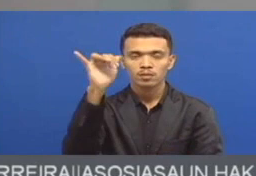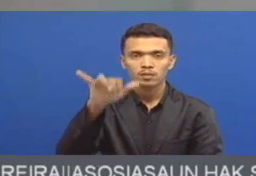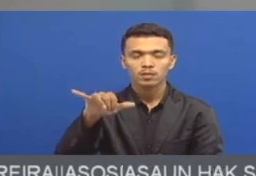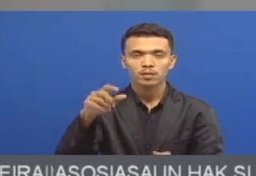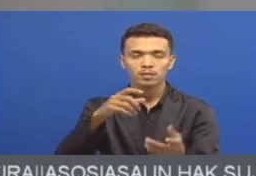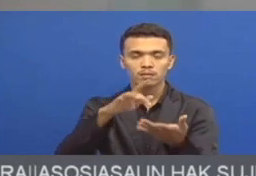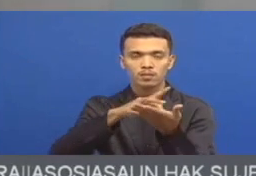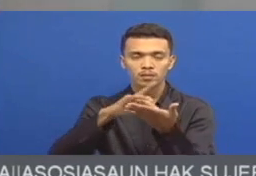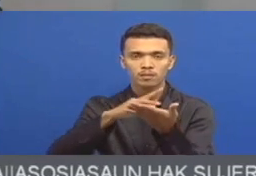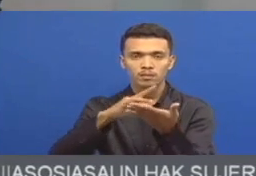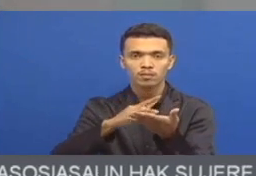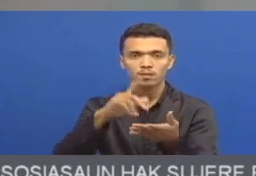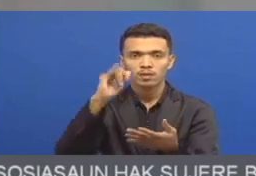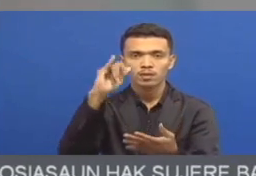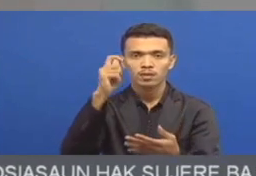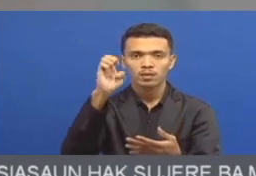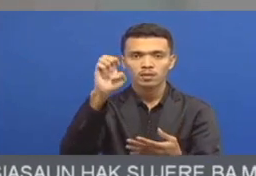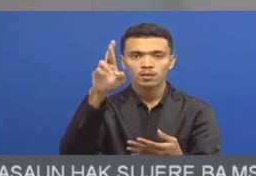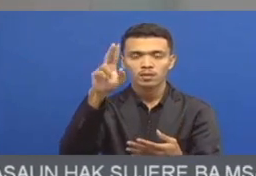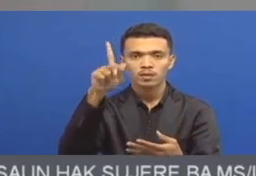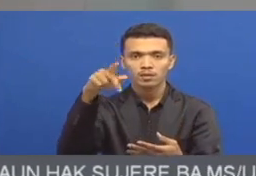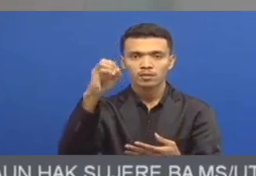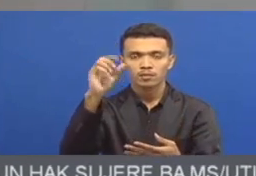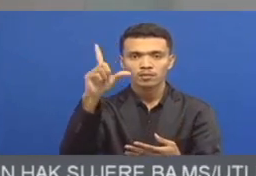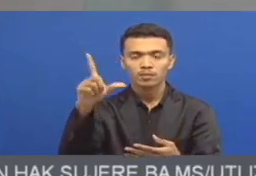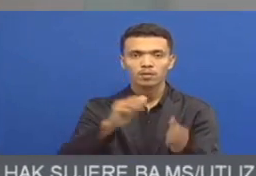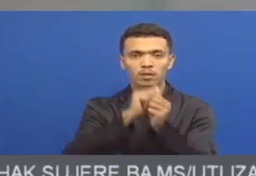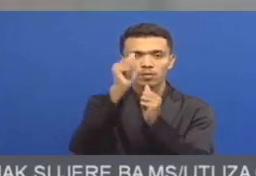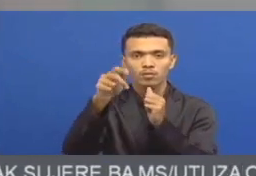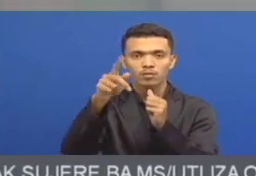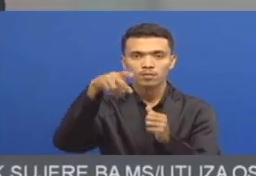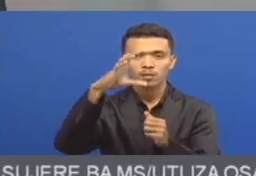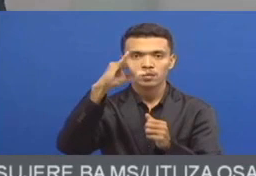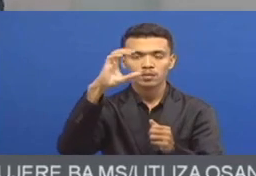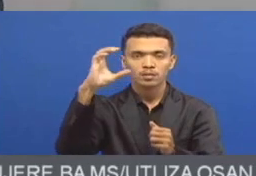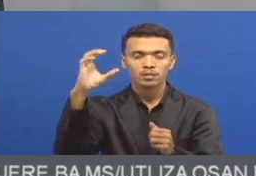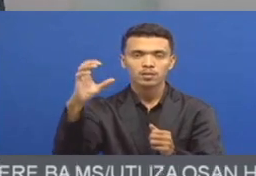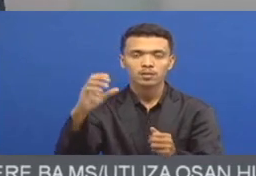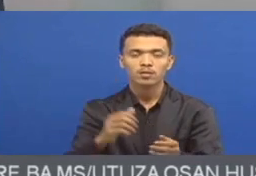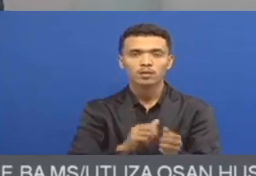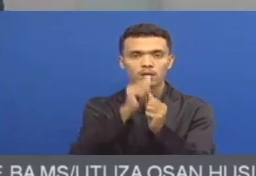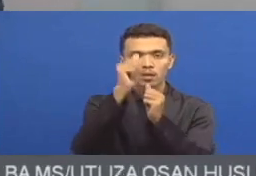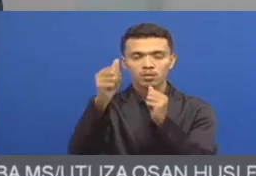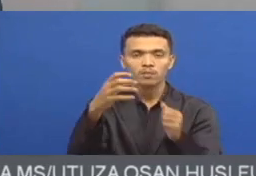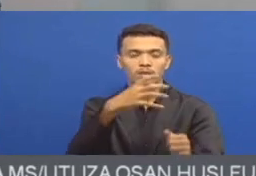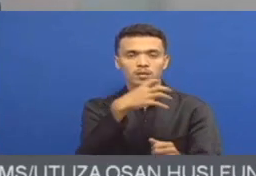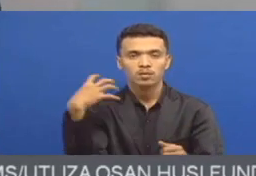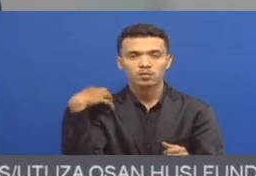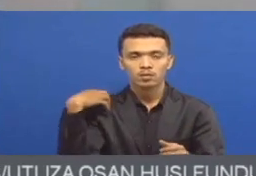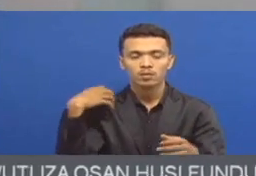medicamentos entau Interpol tenia in PC automaticamente hato ba instituição ne bema serviço relaciona